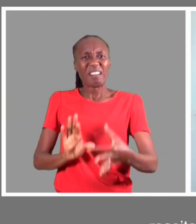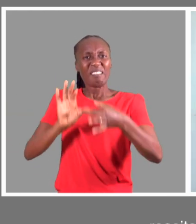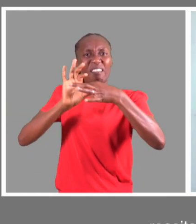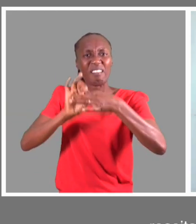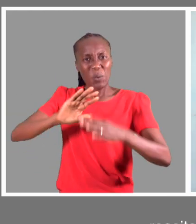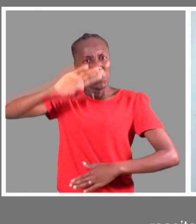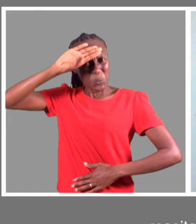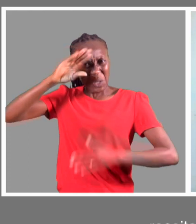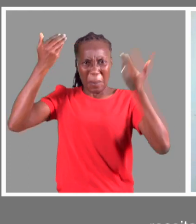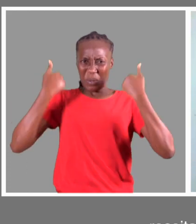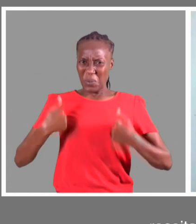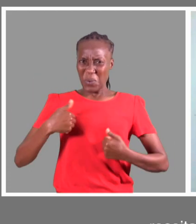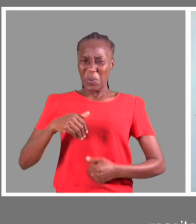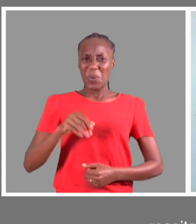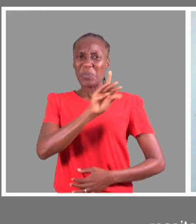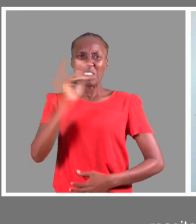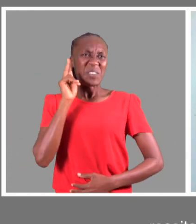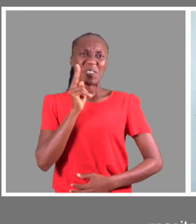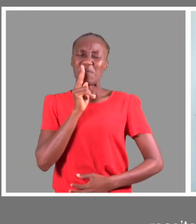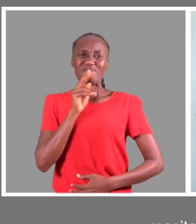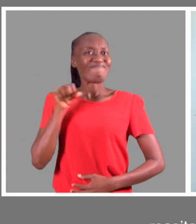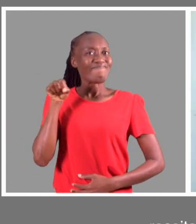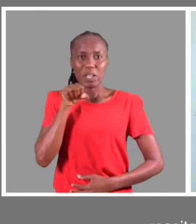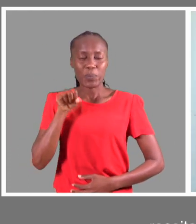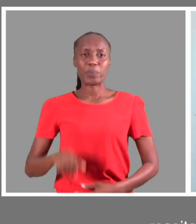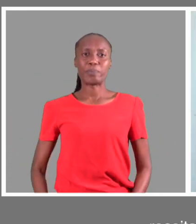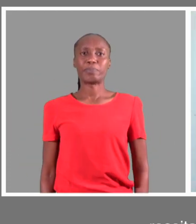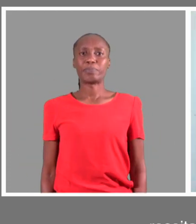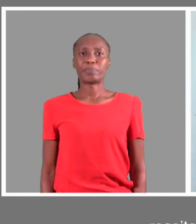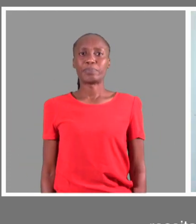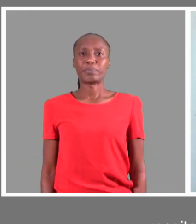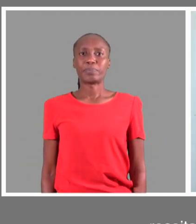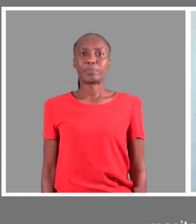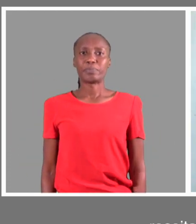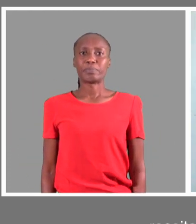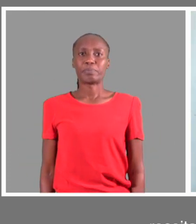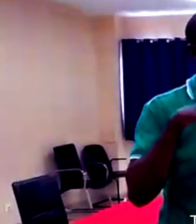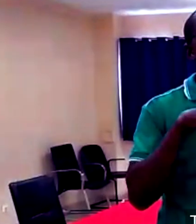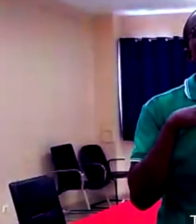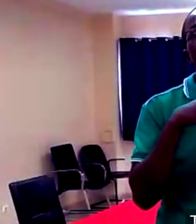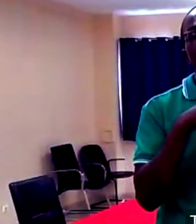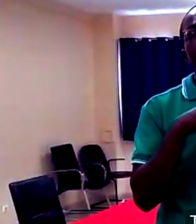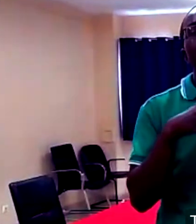Agora, nós aí somos receitados medicamentos que não condenam com doença que tem a pessoa com deficiência auditiva.